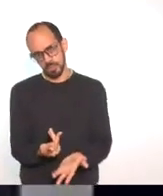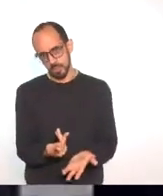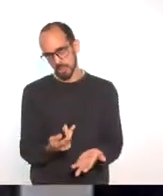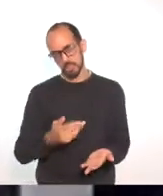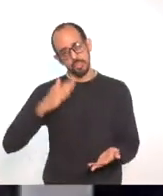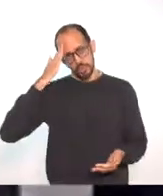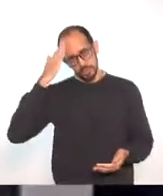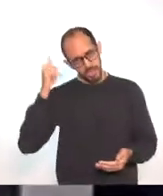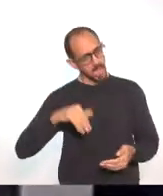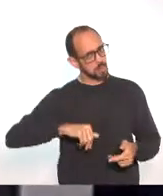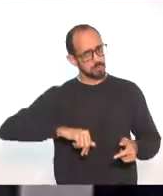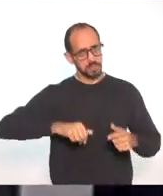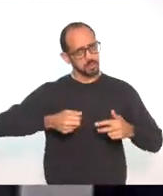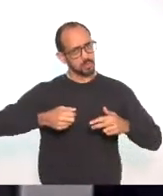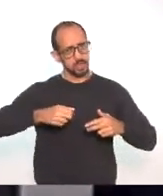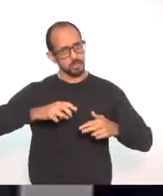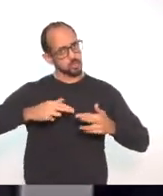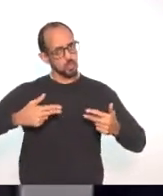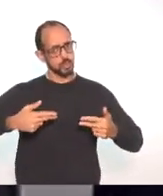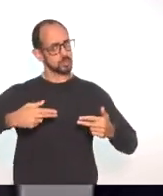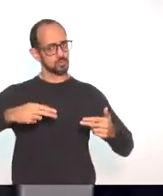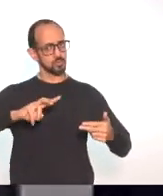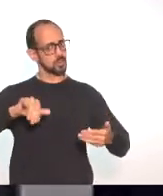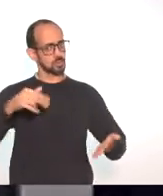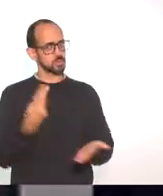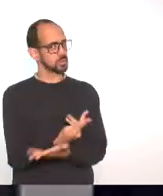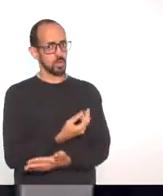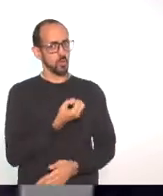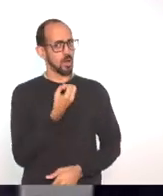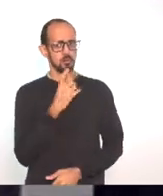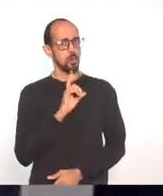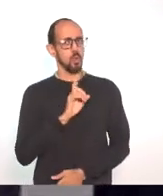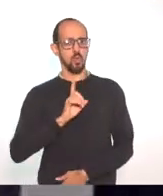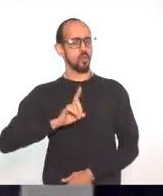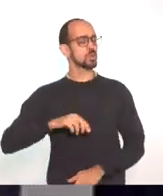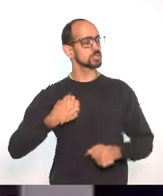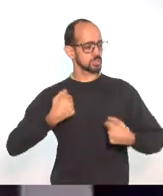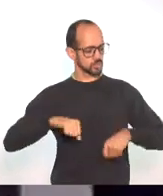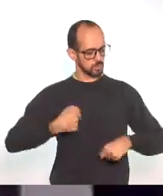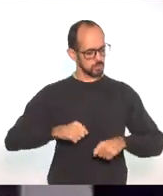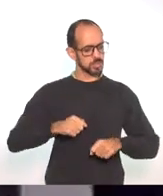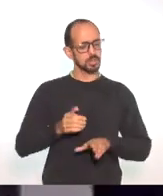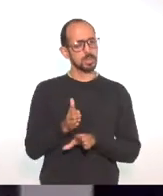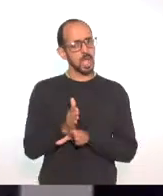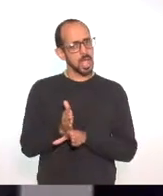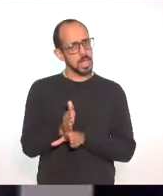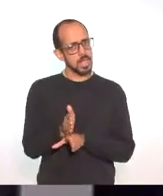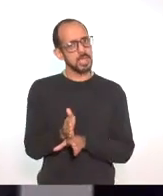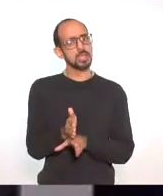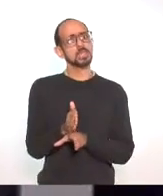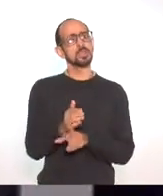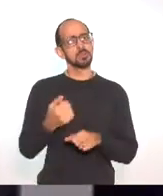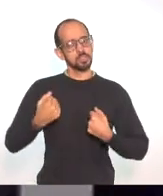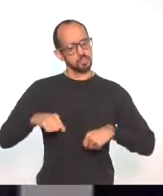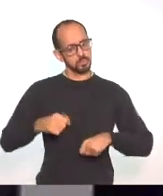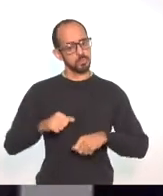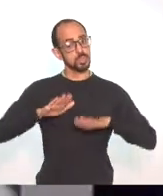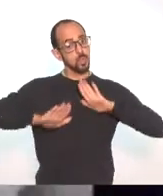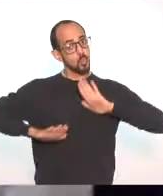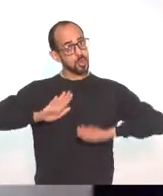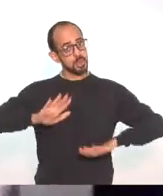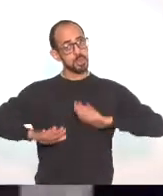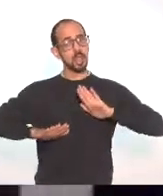que tá aí pela frente não vai ser coisa boa isso daí tem que ser tratado com o equilíbrio tem que ser tratado com muito cuidado